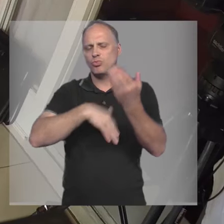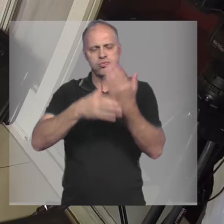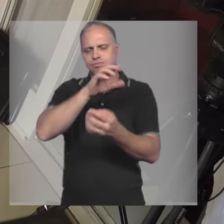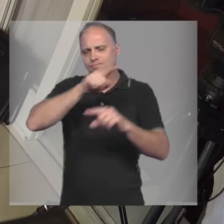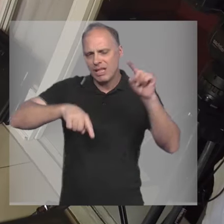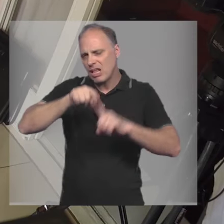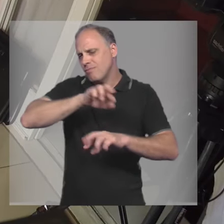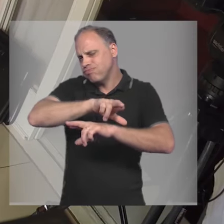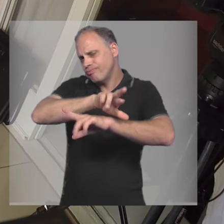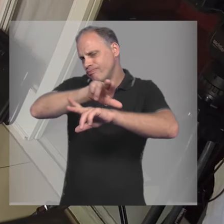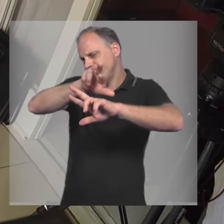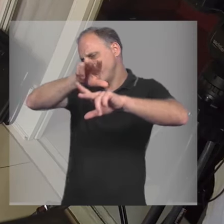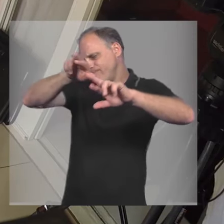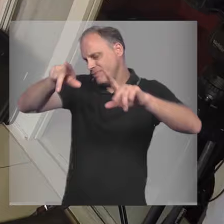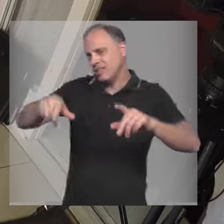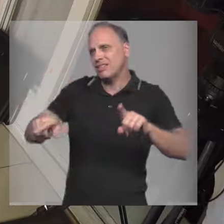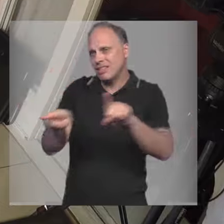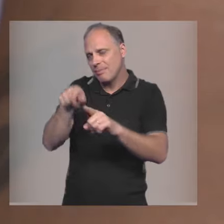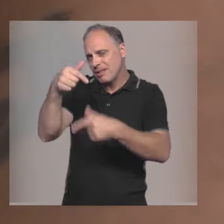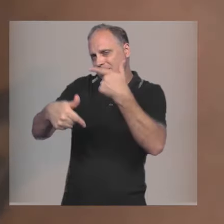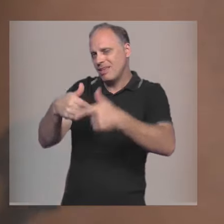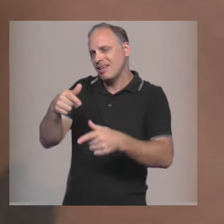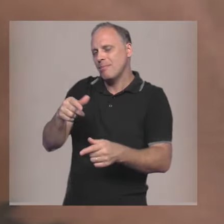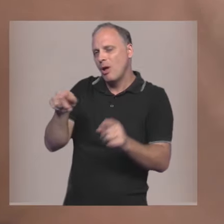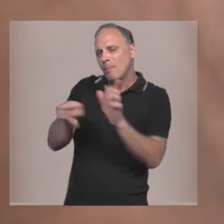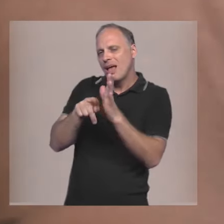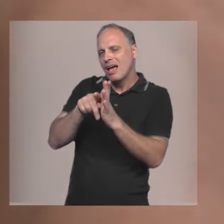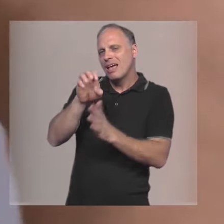aquarela, tô aí brincando alguma coisa de escultura já também.